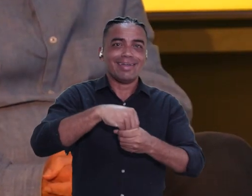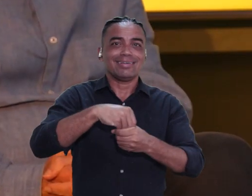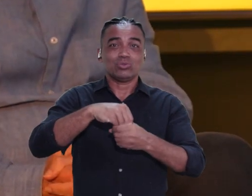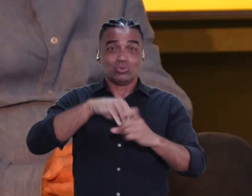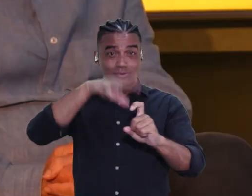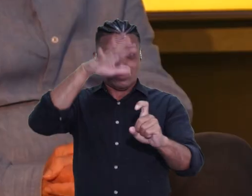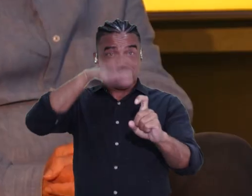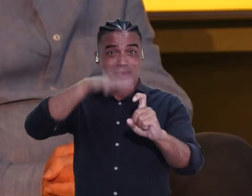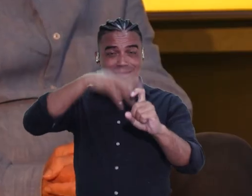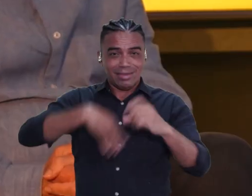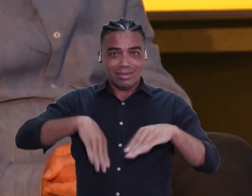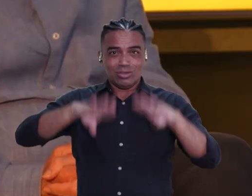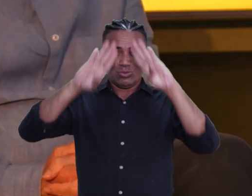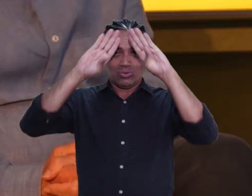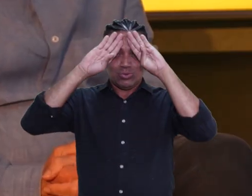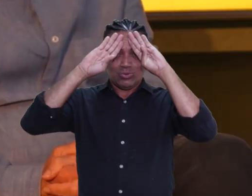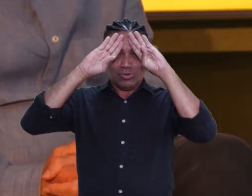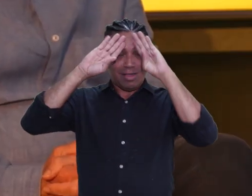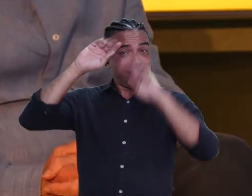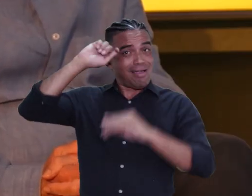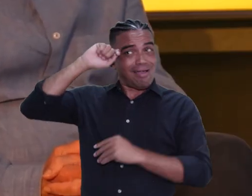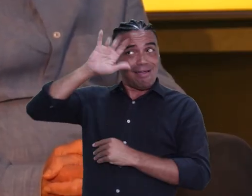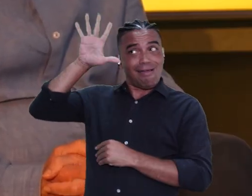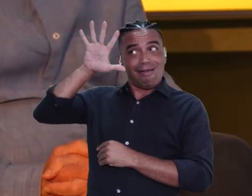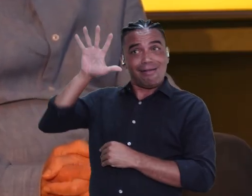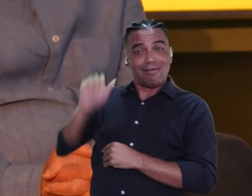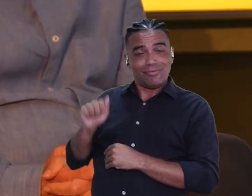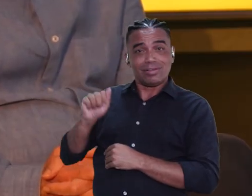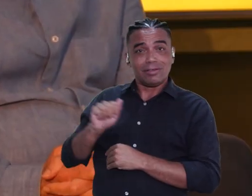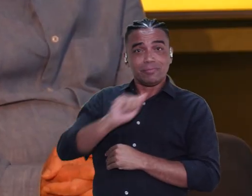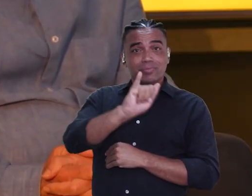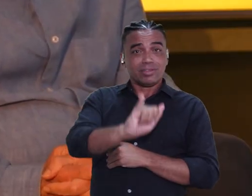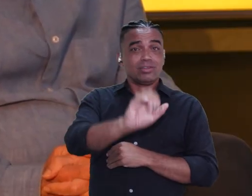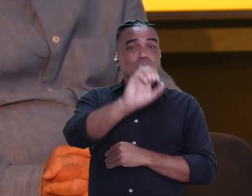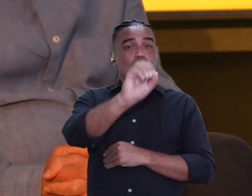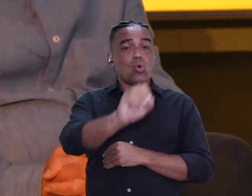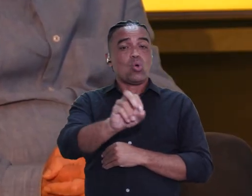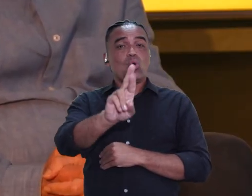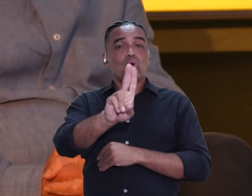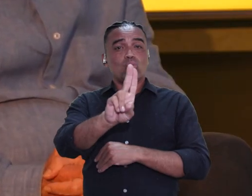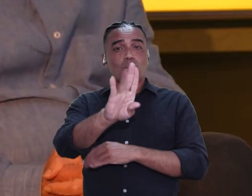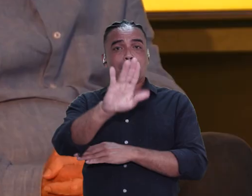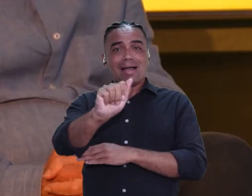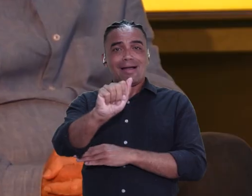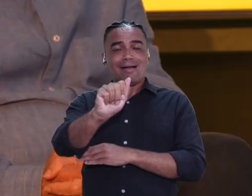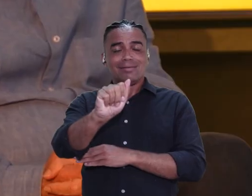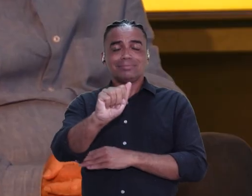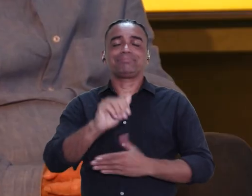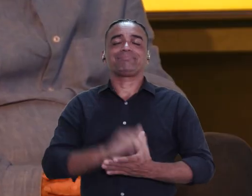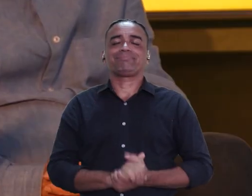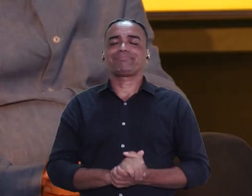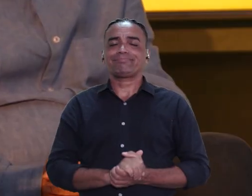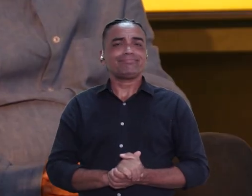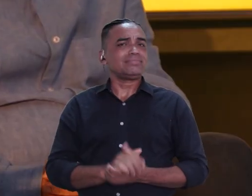dos mitos de África, e Yorubá em particular, é impossível